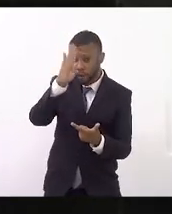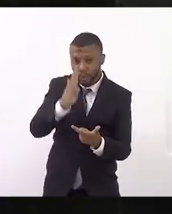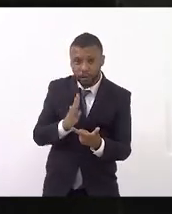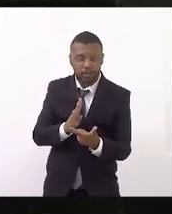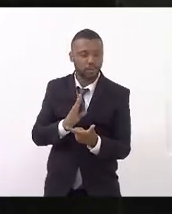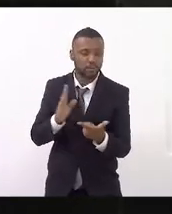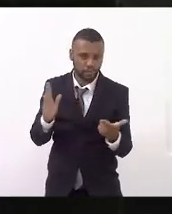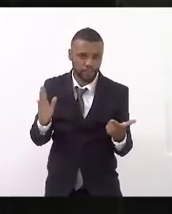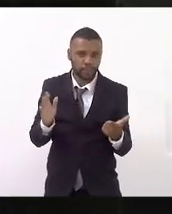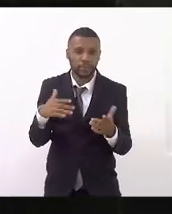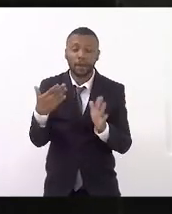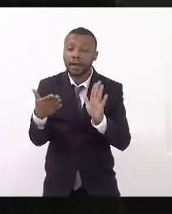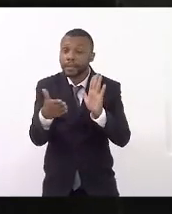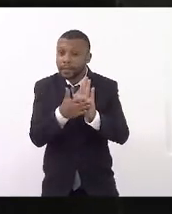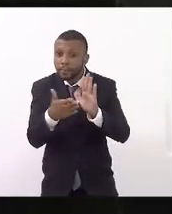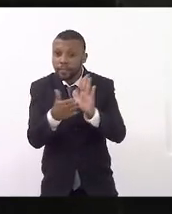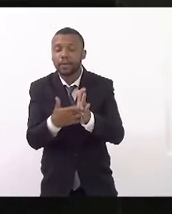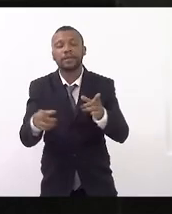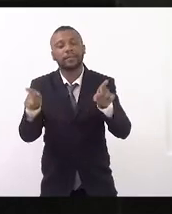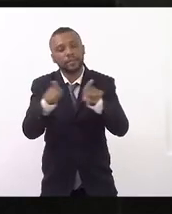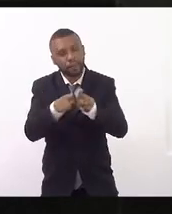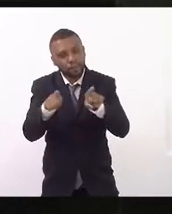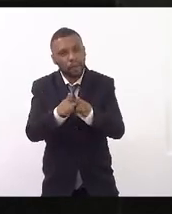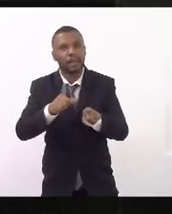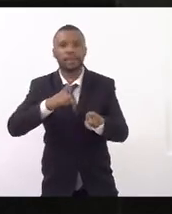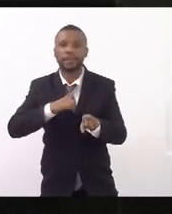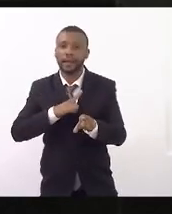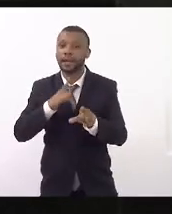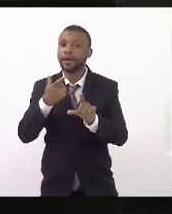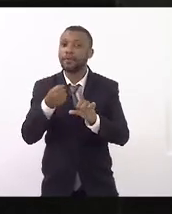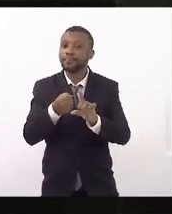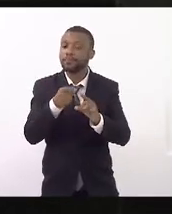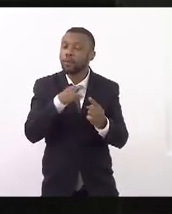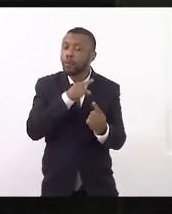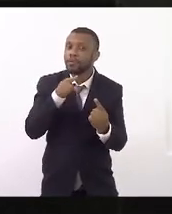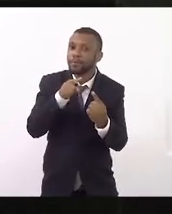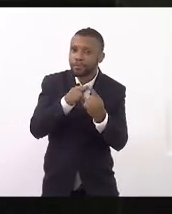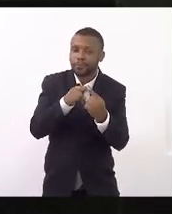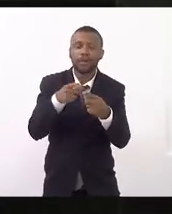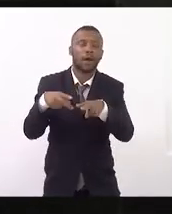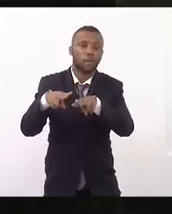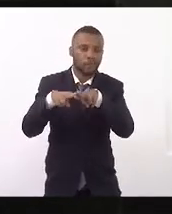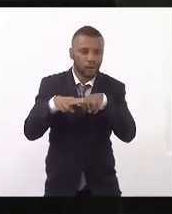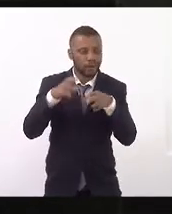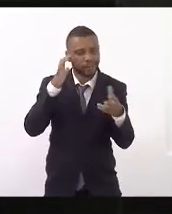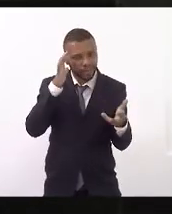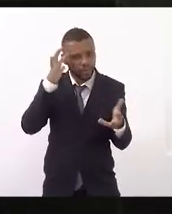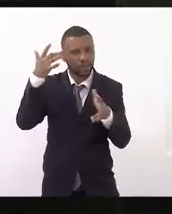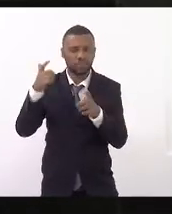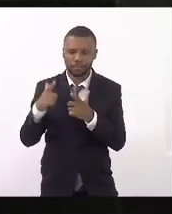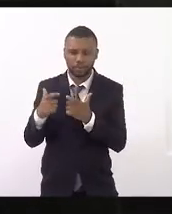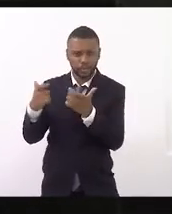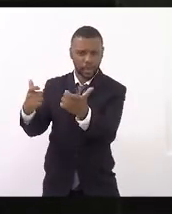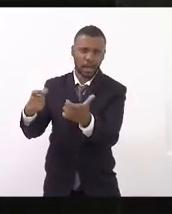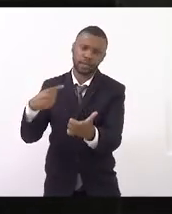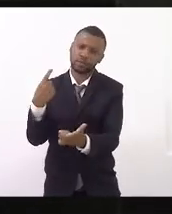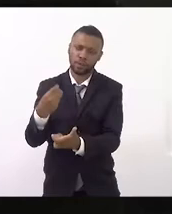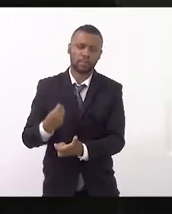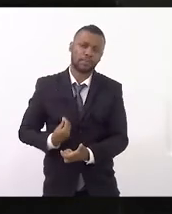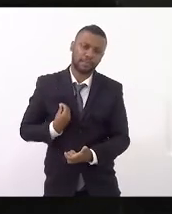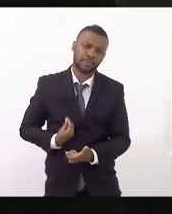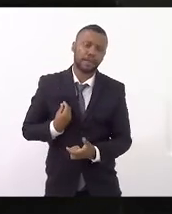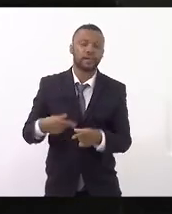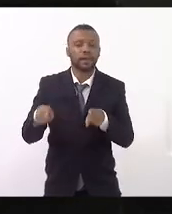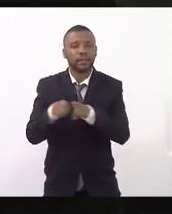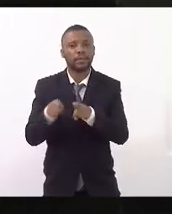proposta também vem a cabo da guerra, do contexto de guerra que estamos vivendo, e as